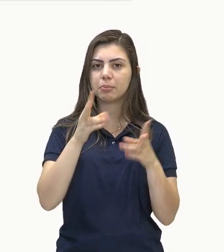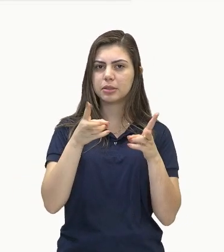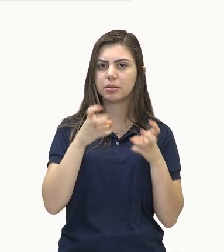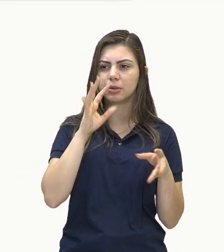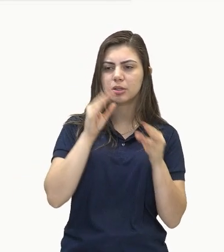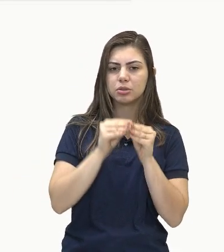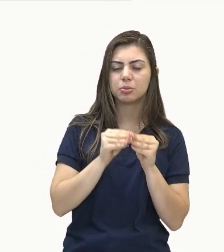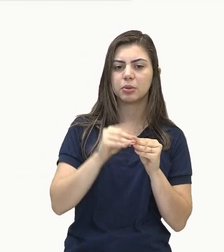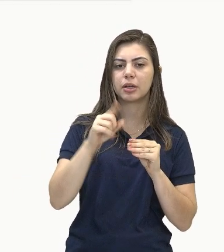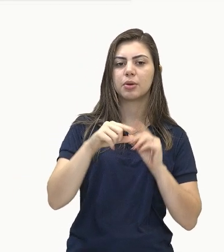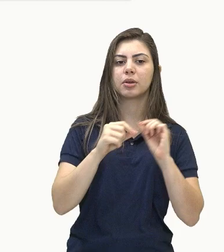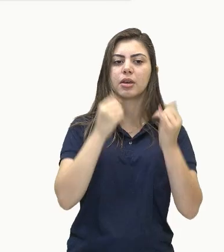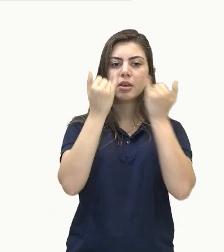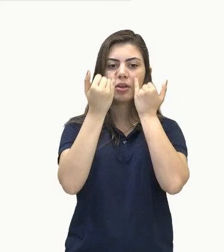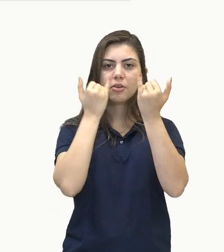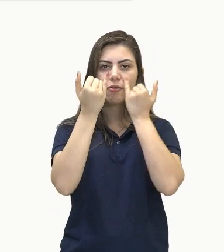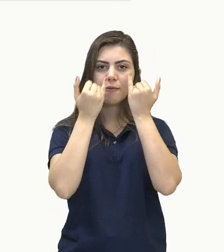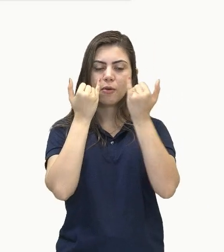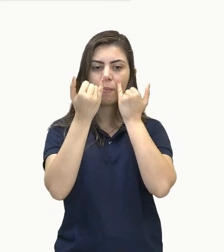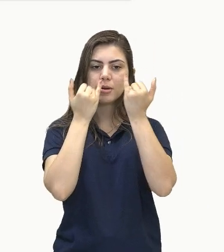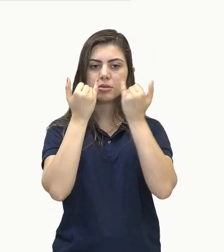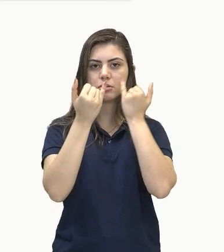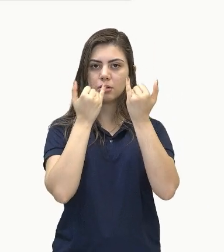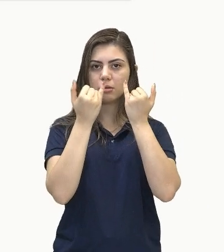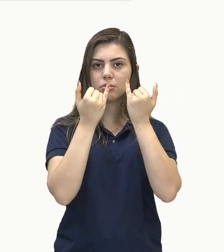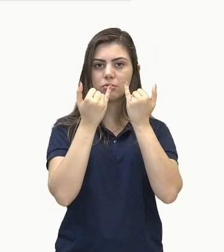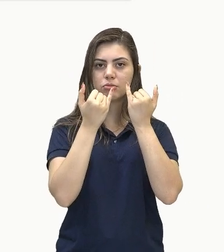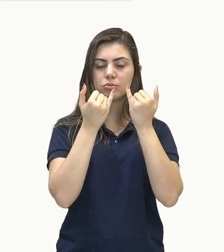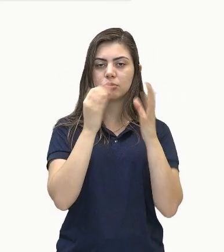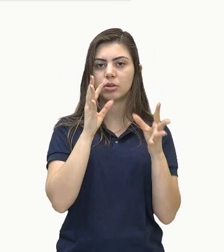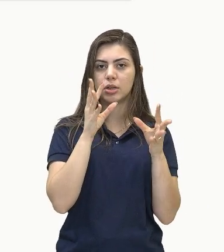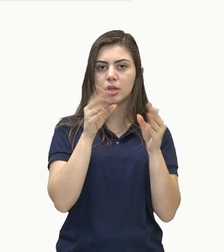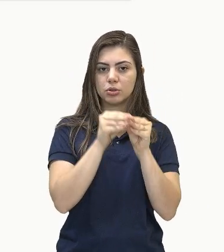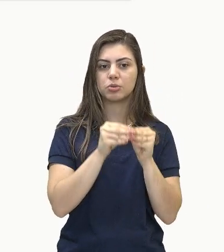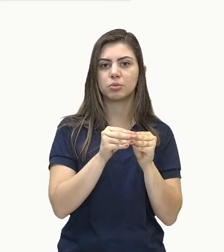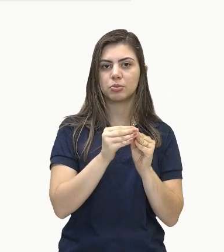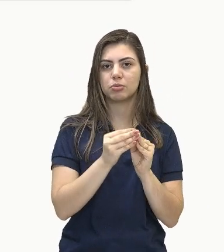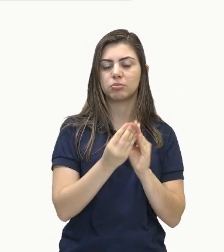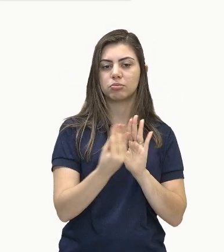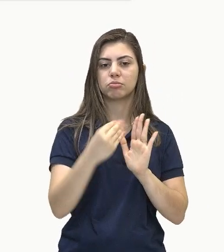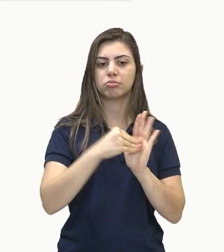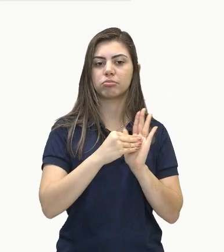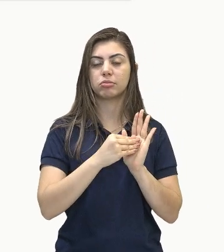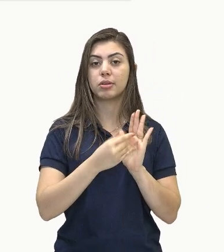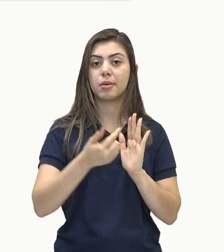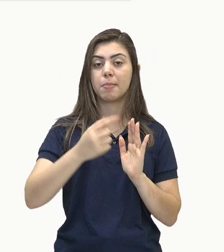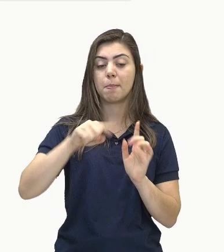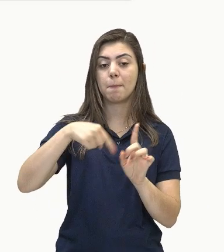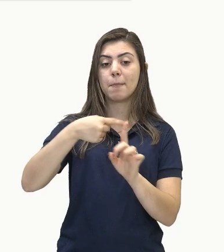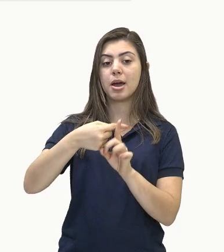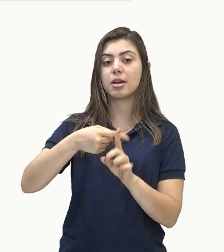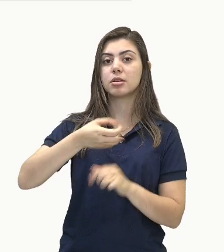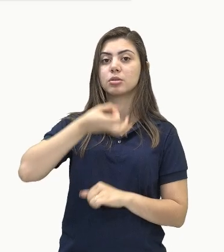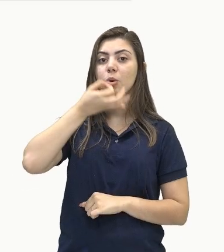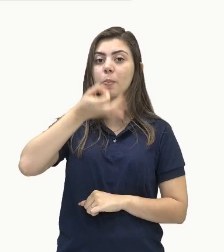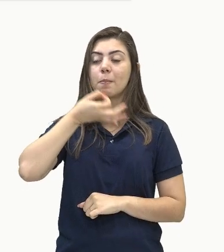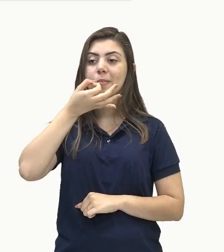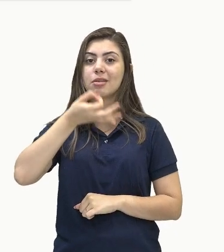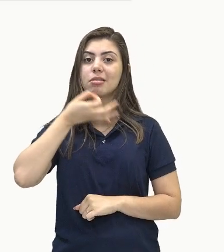da obra de forma resumida, obviamente. E traz também uma opinião